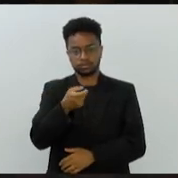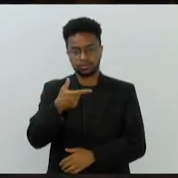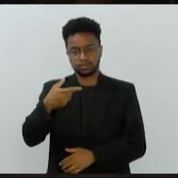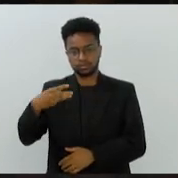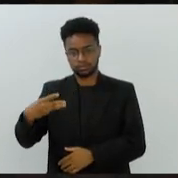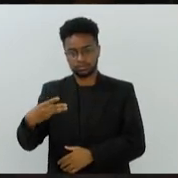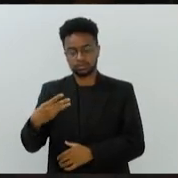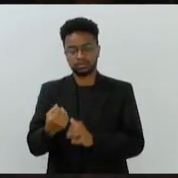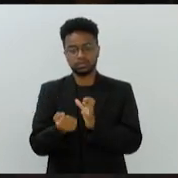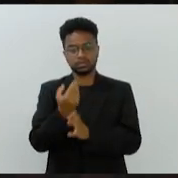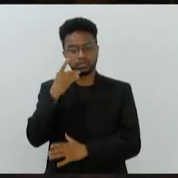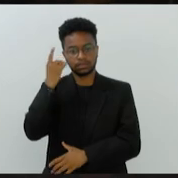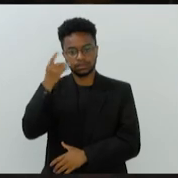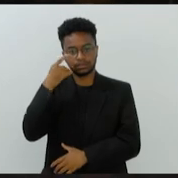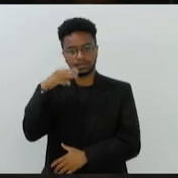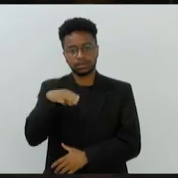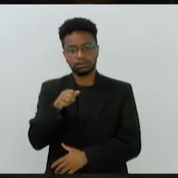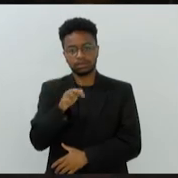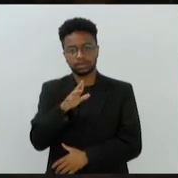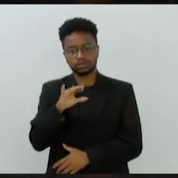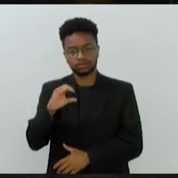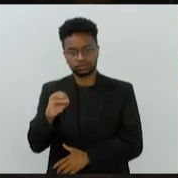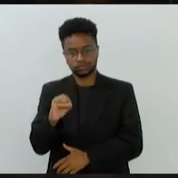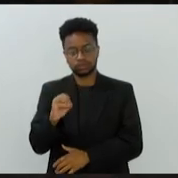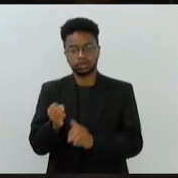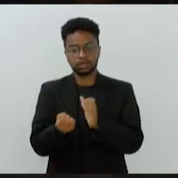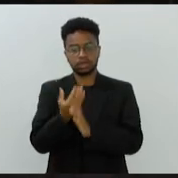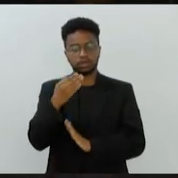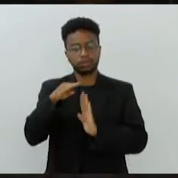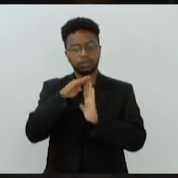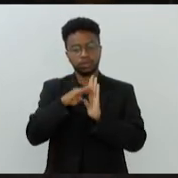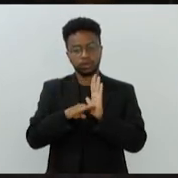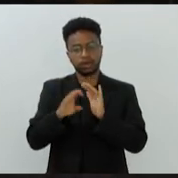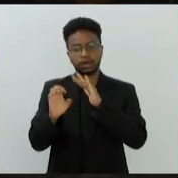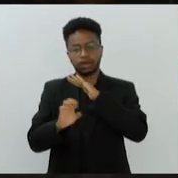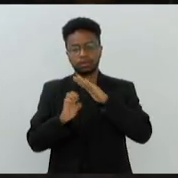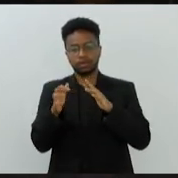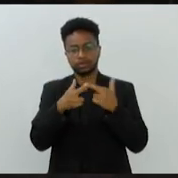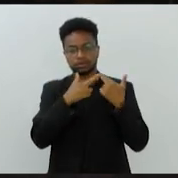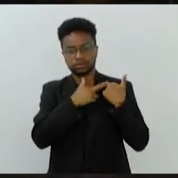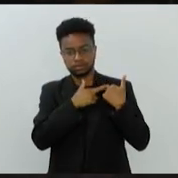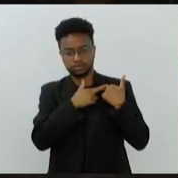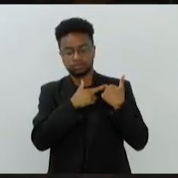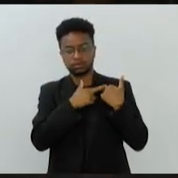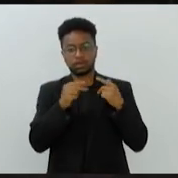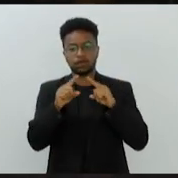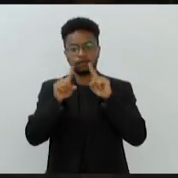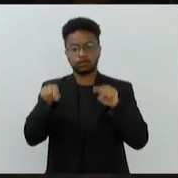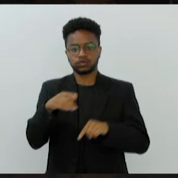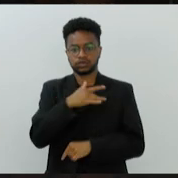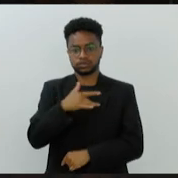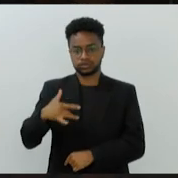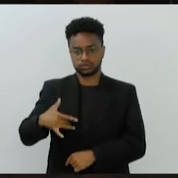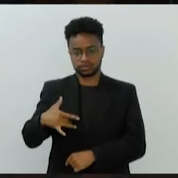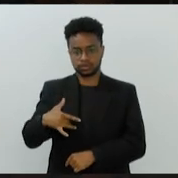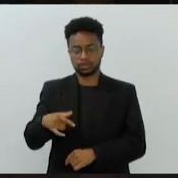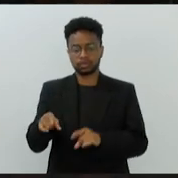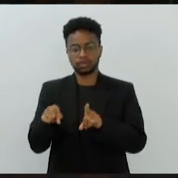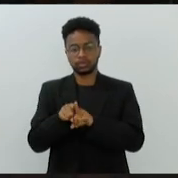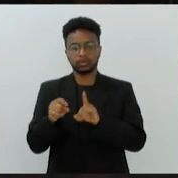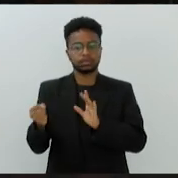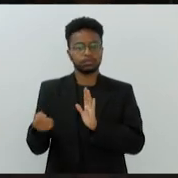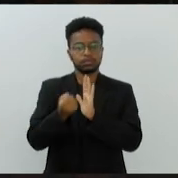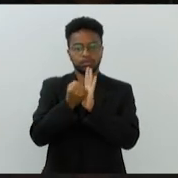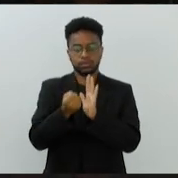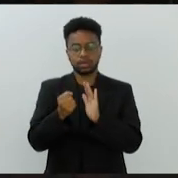2023, de autoria do deputado Márcio Canella, que institui o programa Empresa Responsável, Funcionário Saudável e o selo